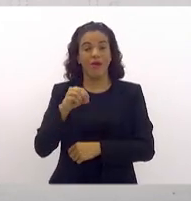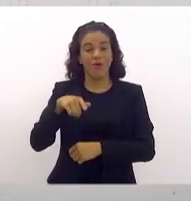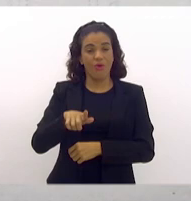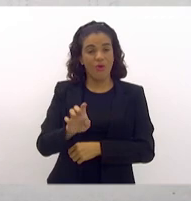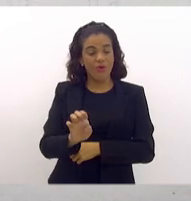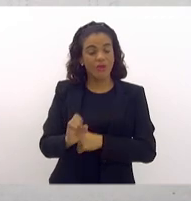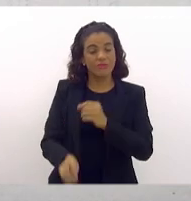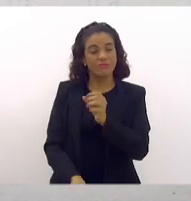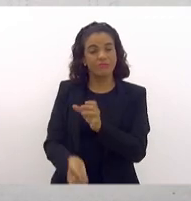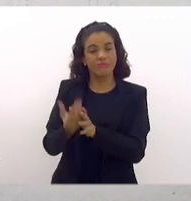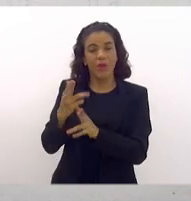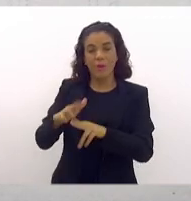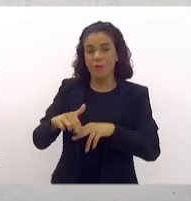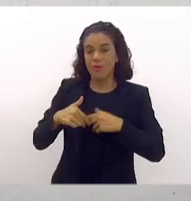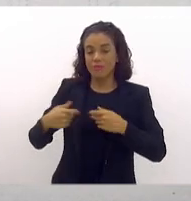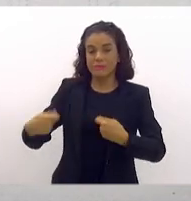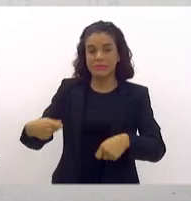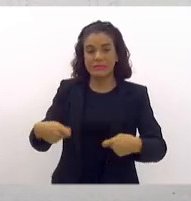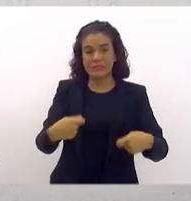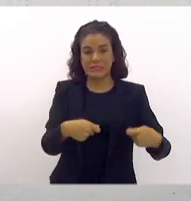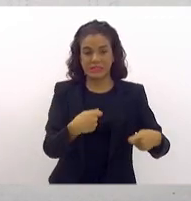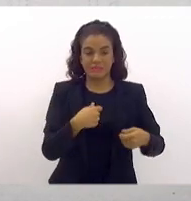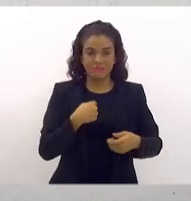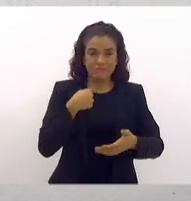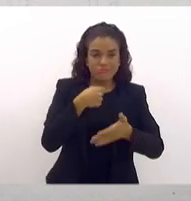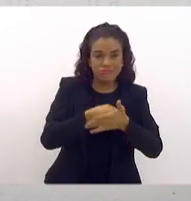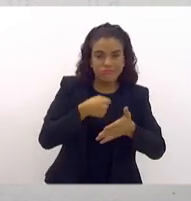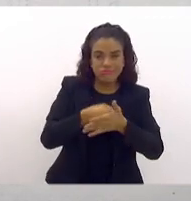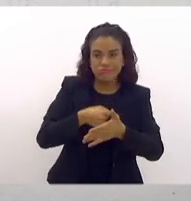razão da necessidade de se enfrentar